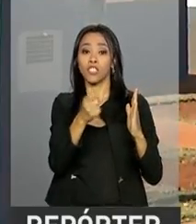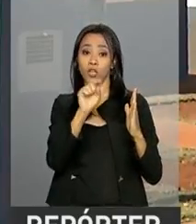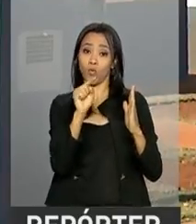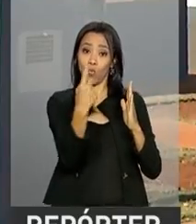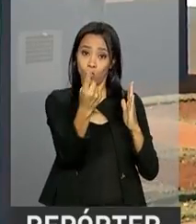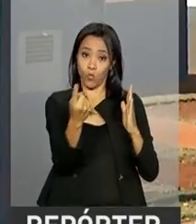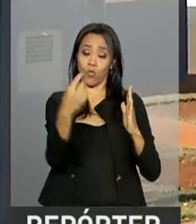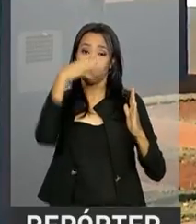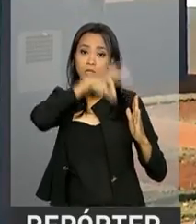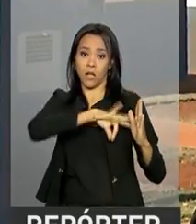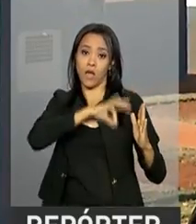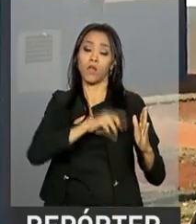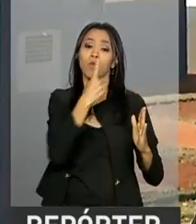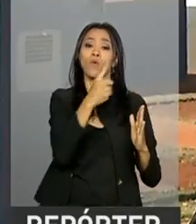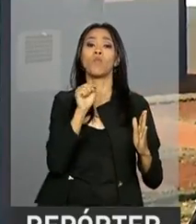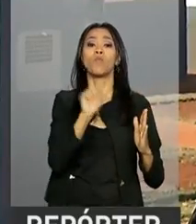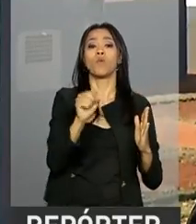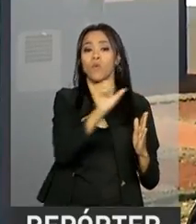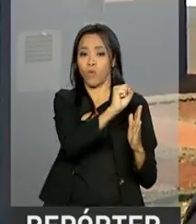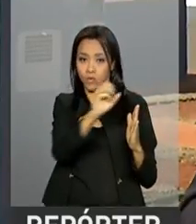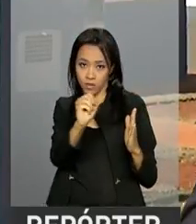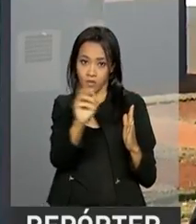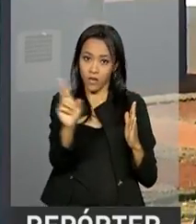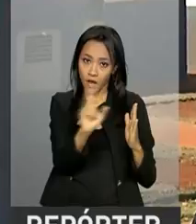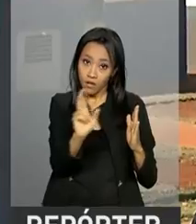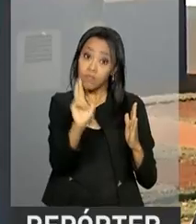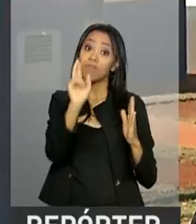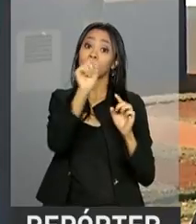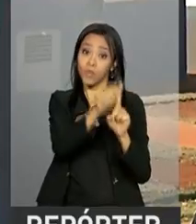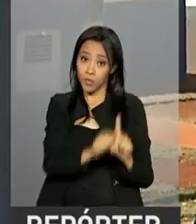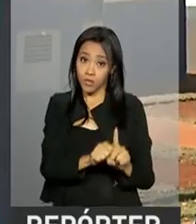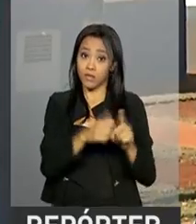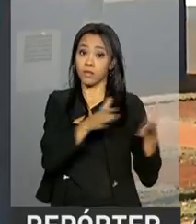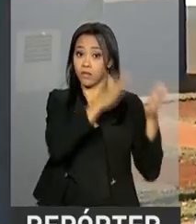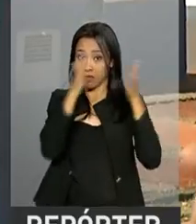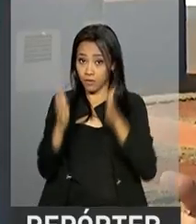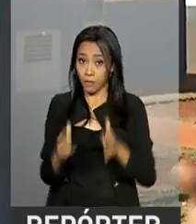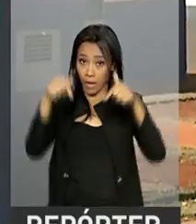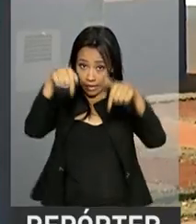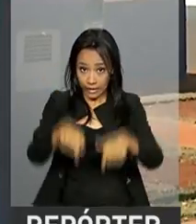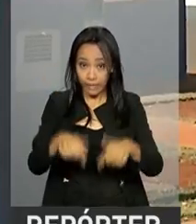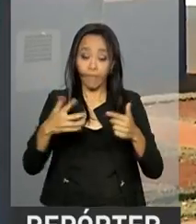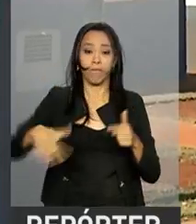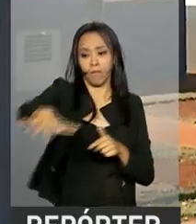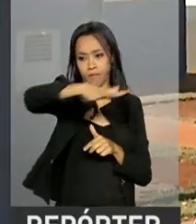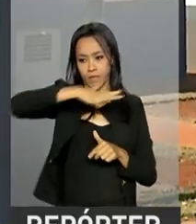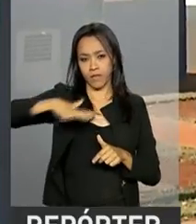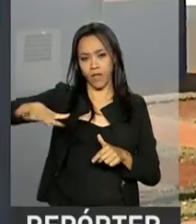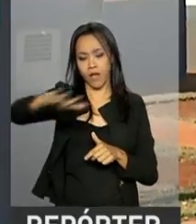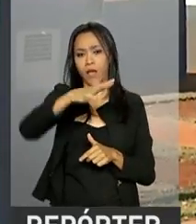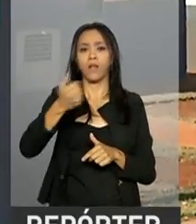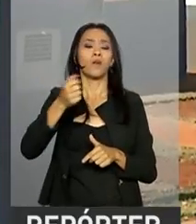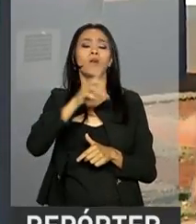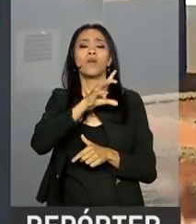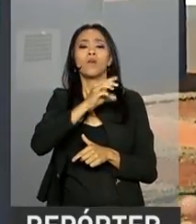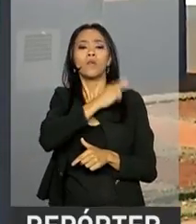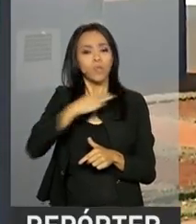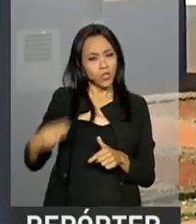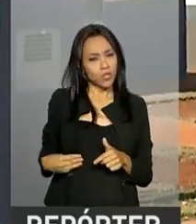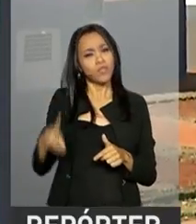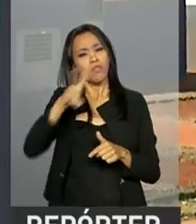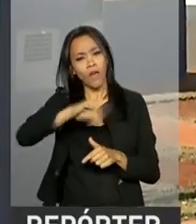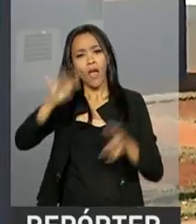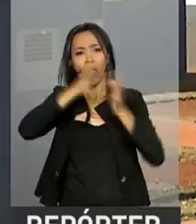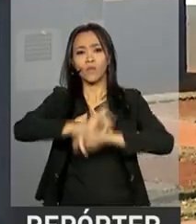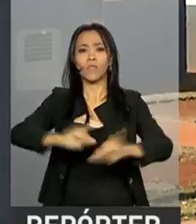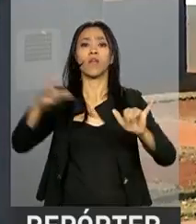R$ 1.800 por mês. Aqui em São José do Rio Preto, o ministro das Cidades, Bruno Araújo, também deve anunciar novas regras